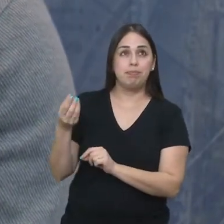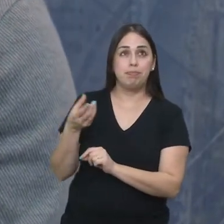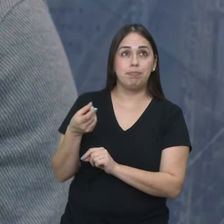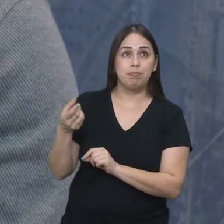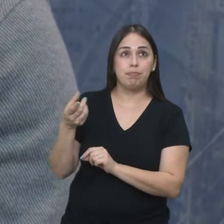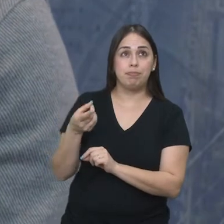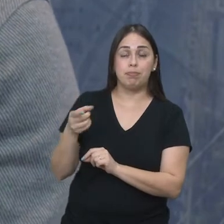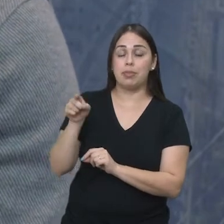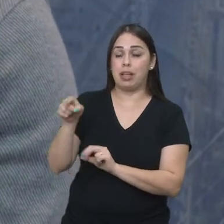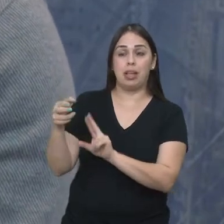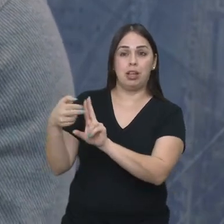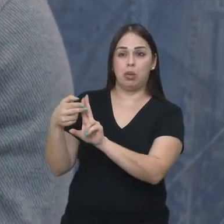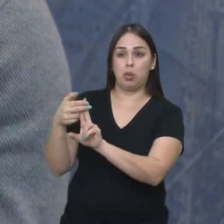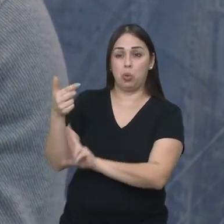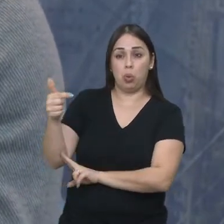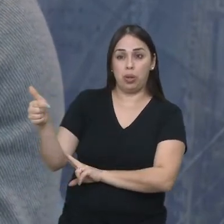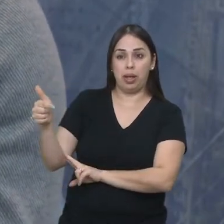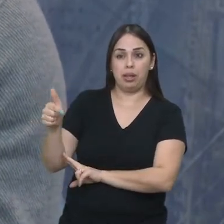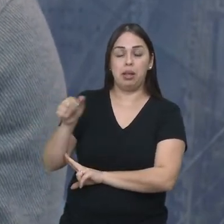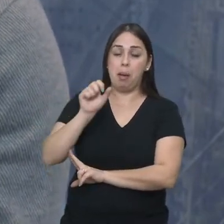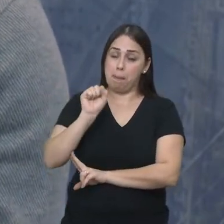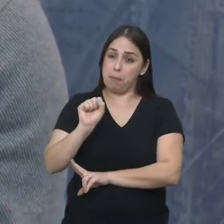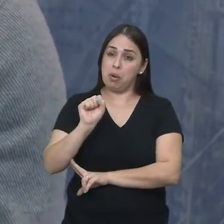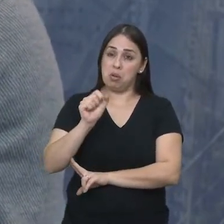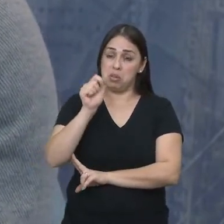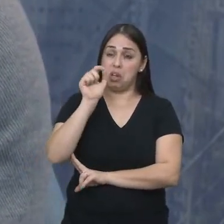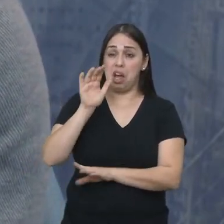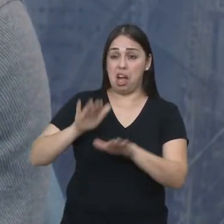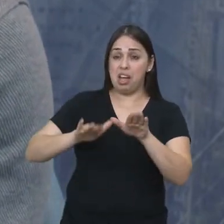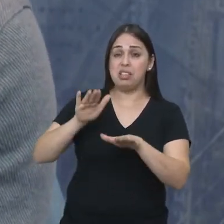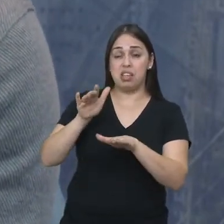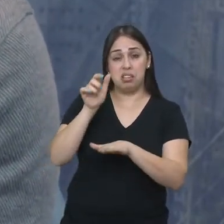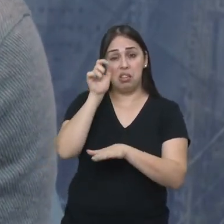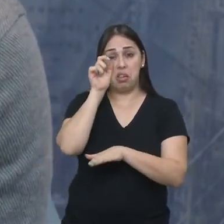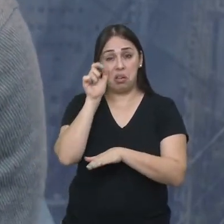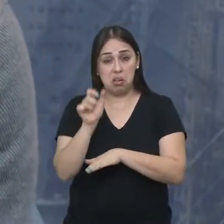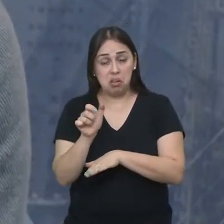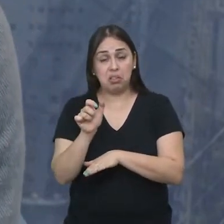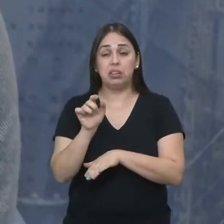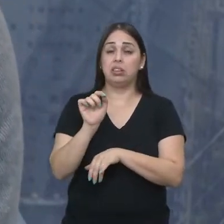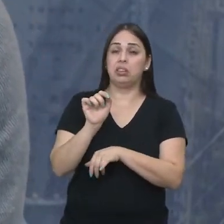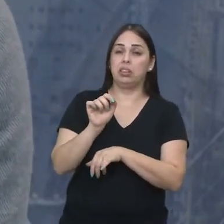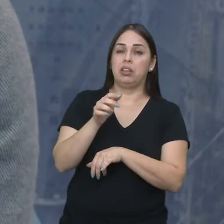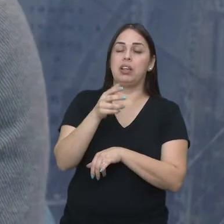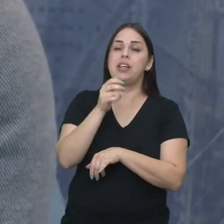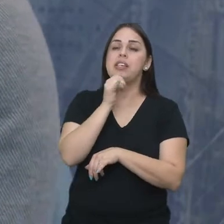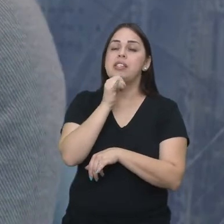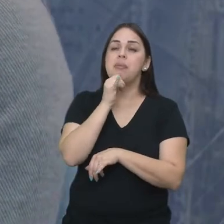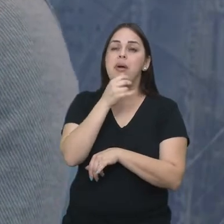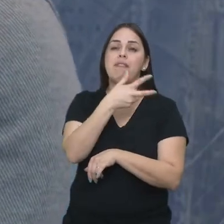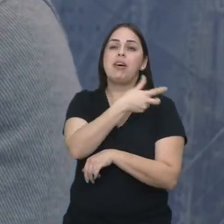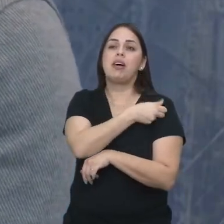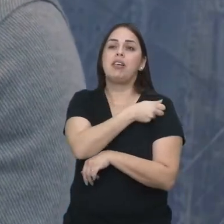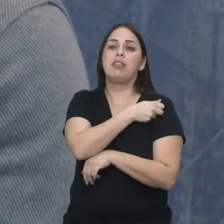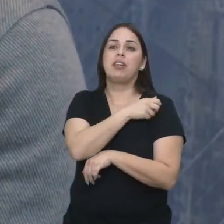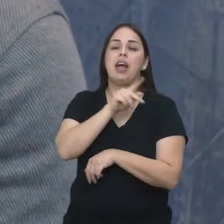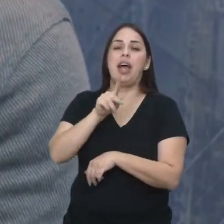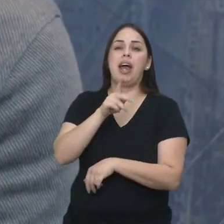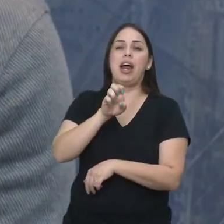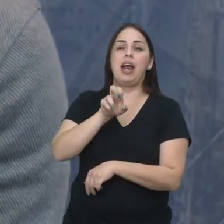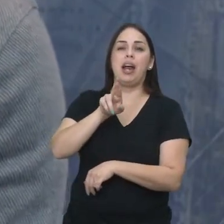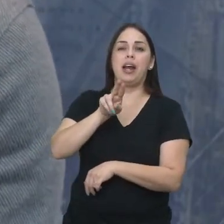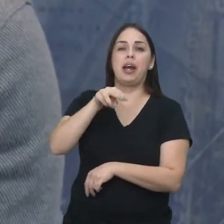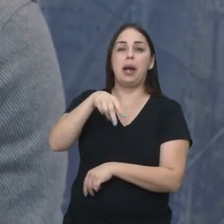nesse sistema público e que podem ser interessantes para populações específicas, como a vacina para herpes zoster,